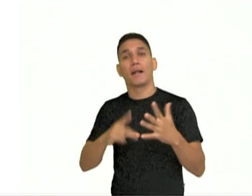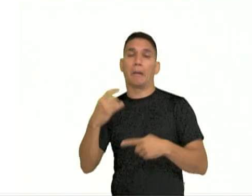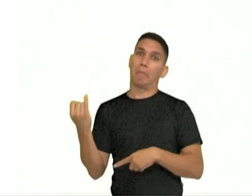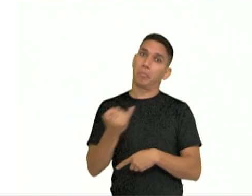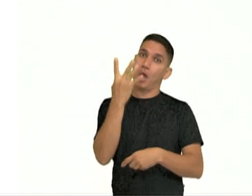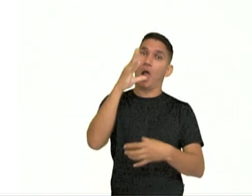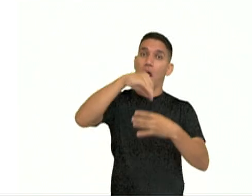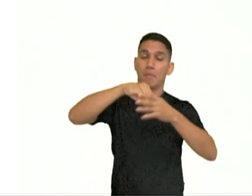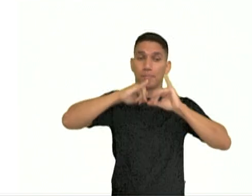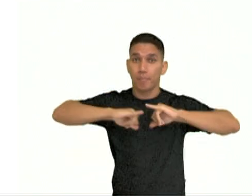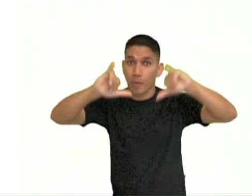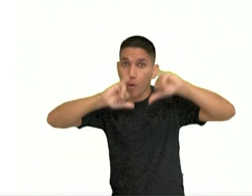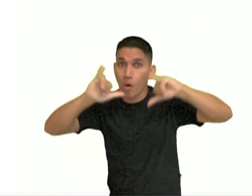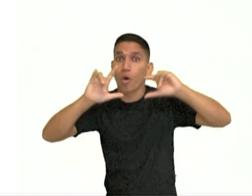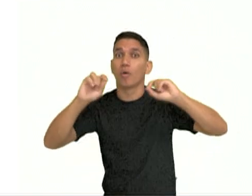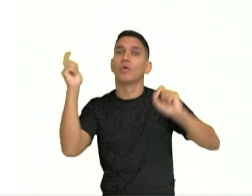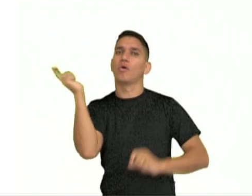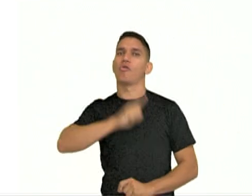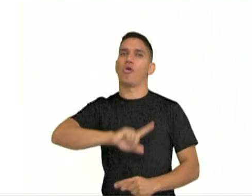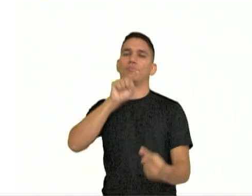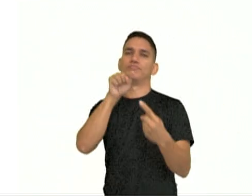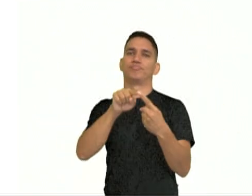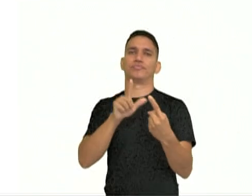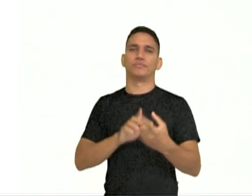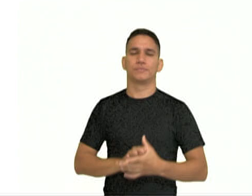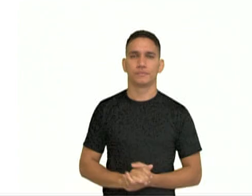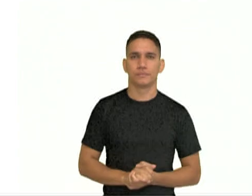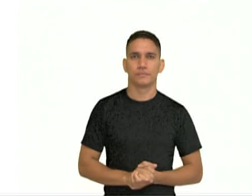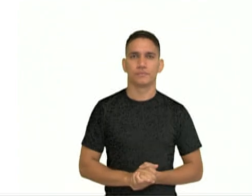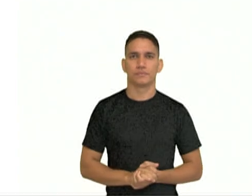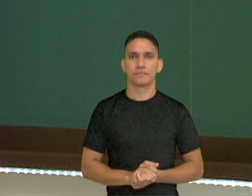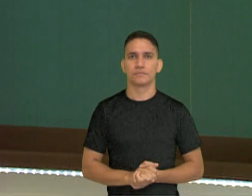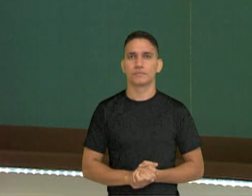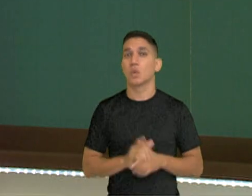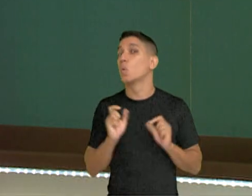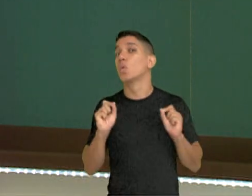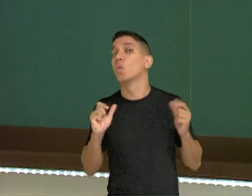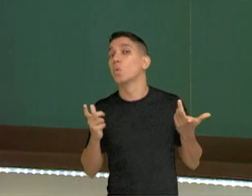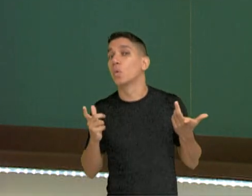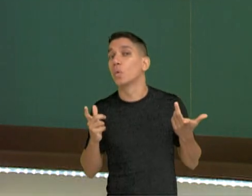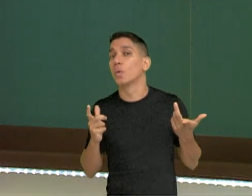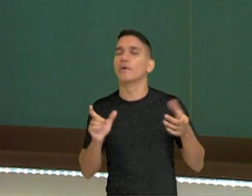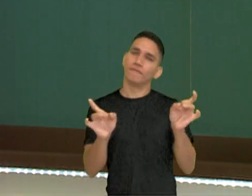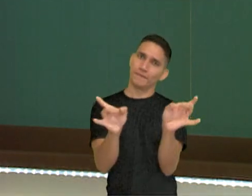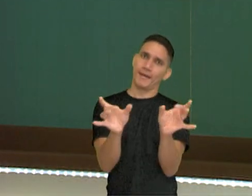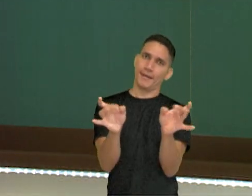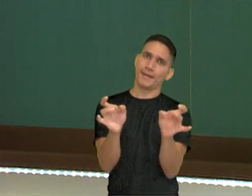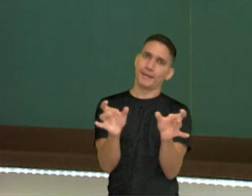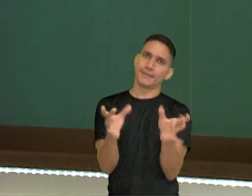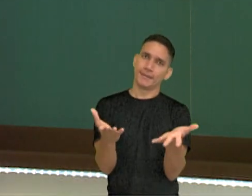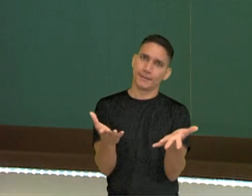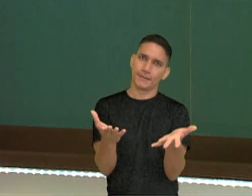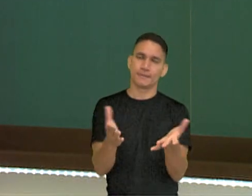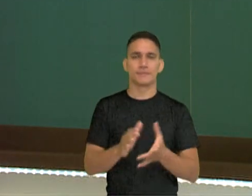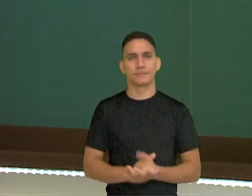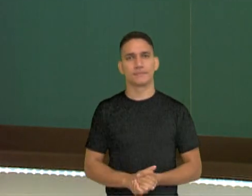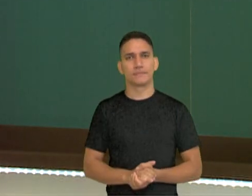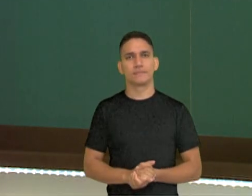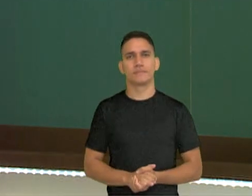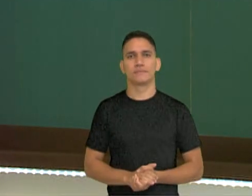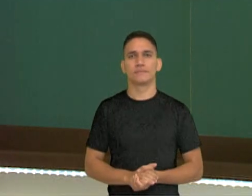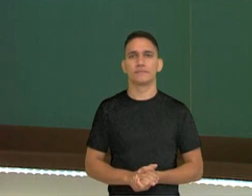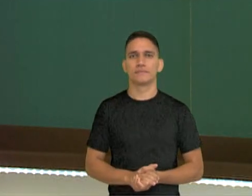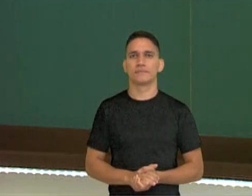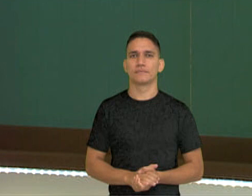importantes para que a propaganda cumpra o seu objetivo. Qual é mesmo? Vender o produto. Muito bem.